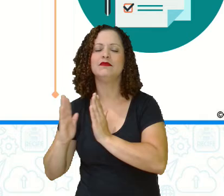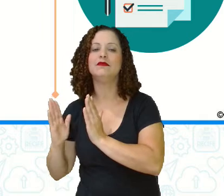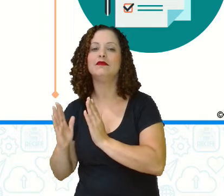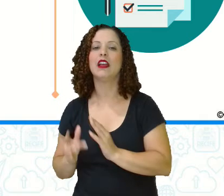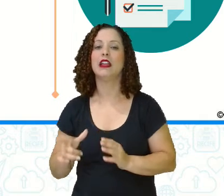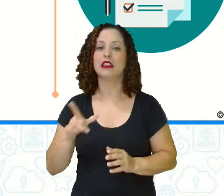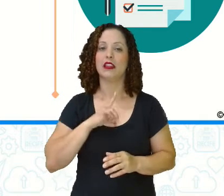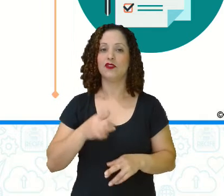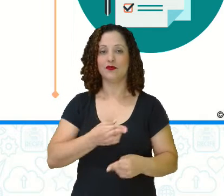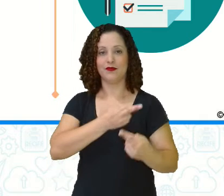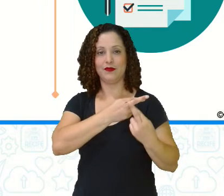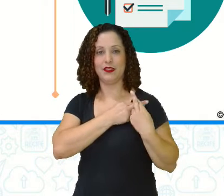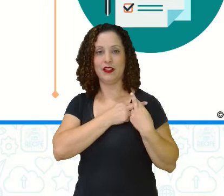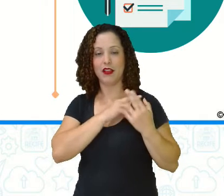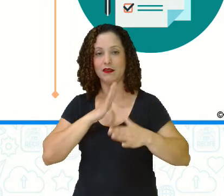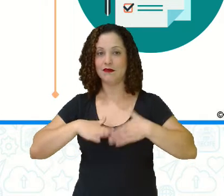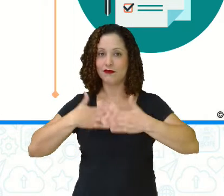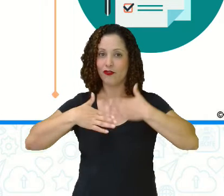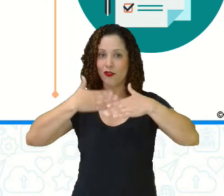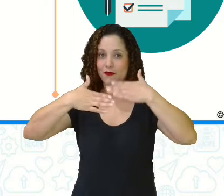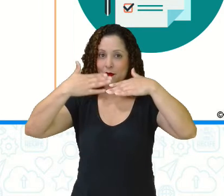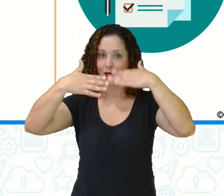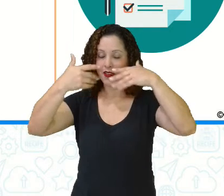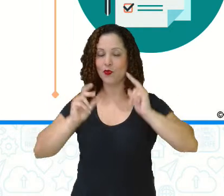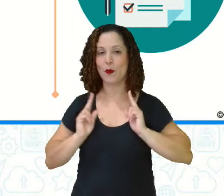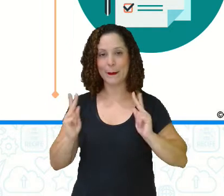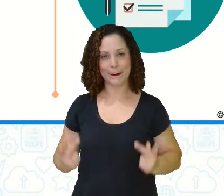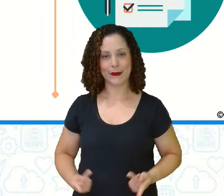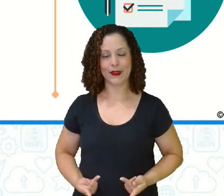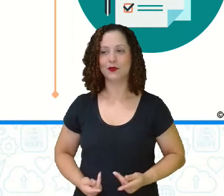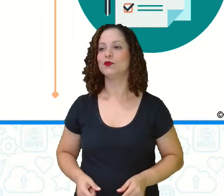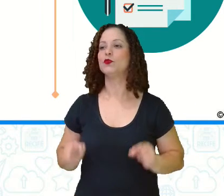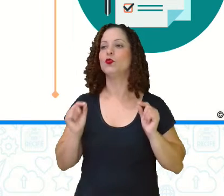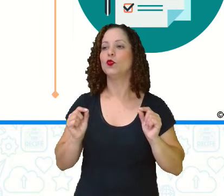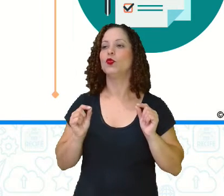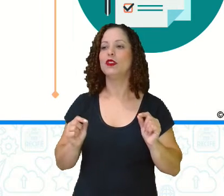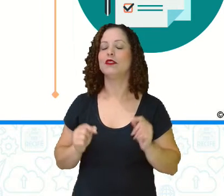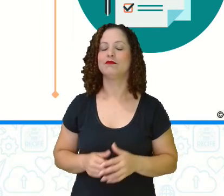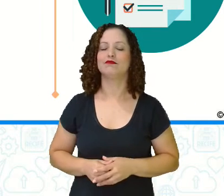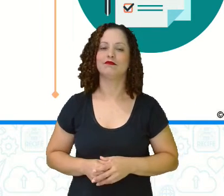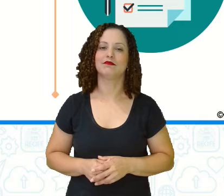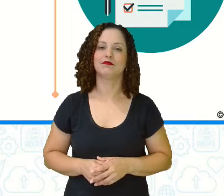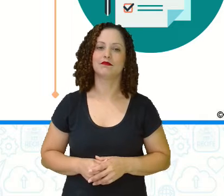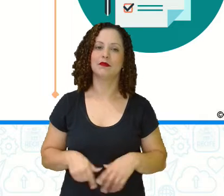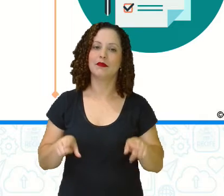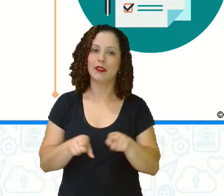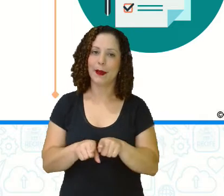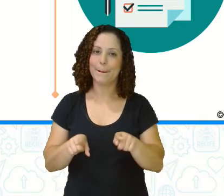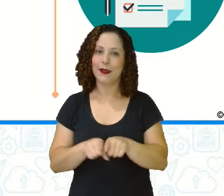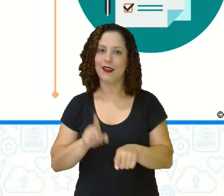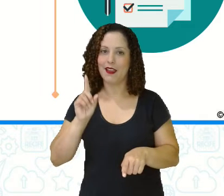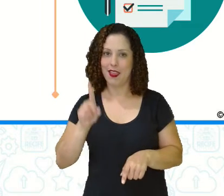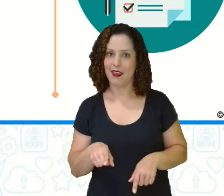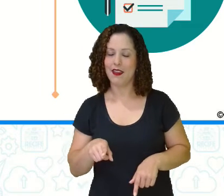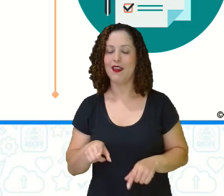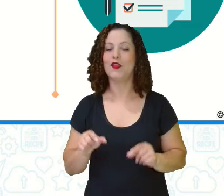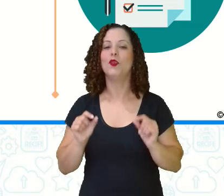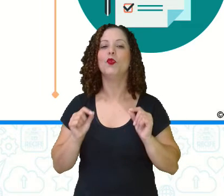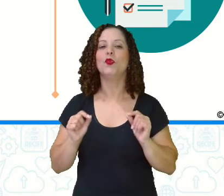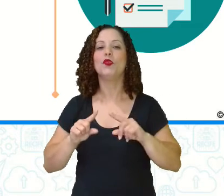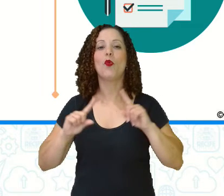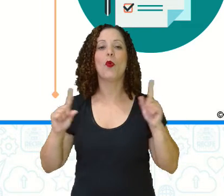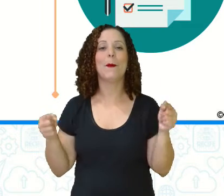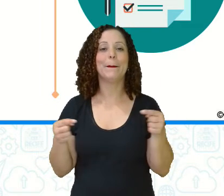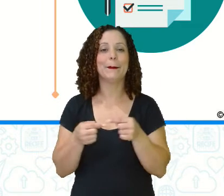papel fundamental no desenvolvimento das atividades humanas. A crosta terrestre também é chamada de... Então,